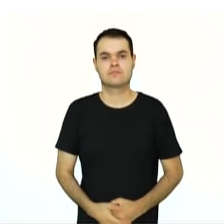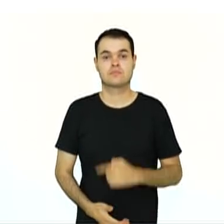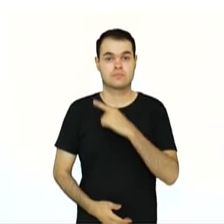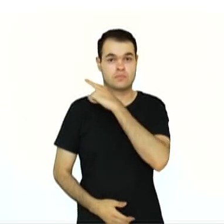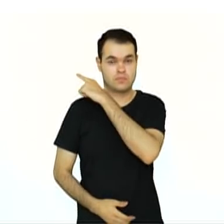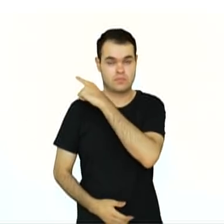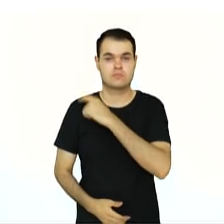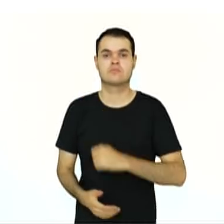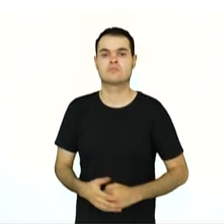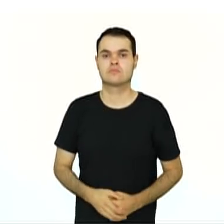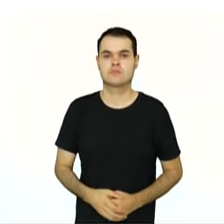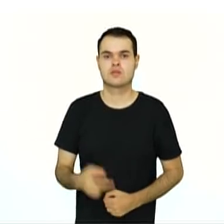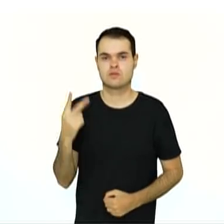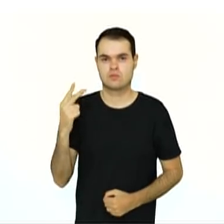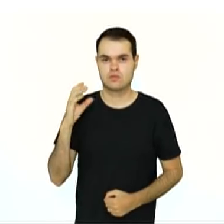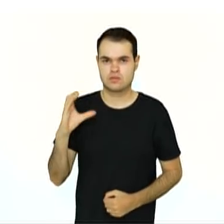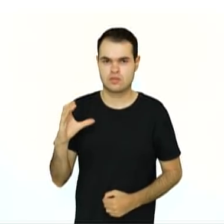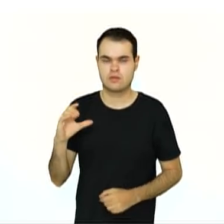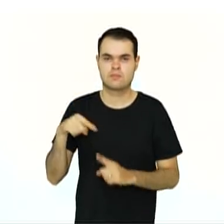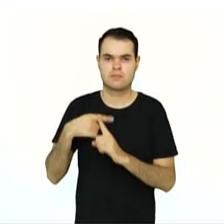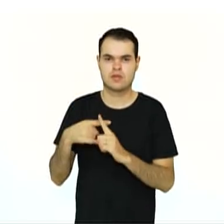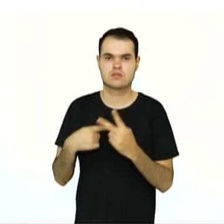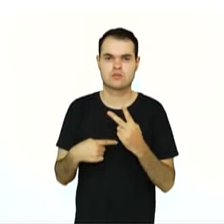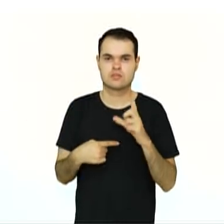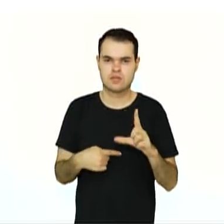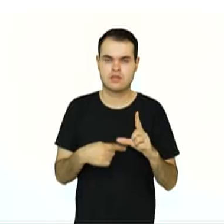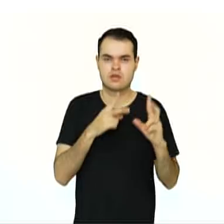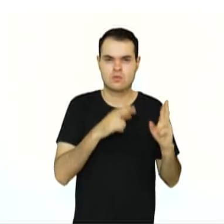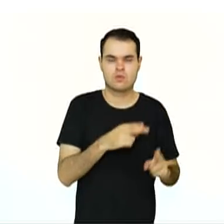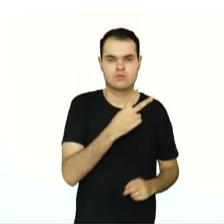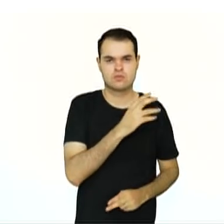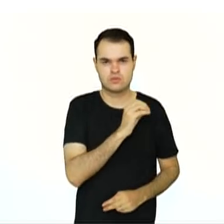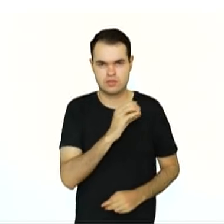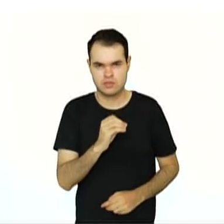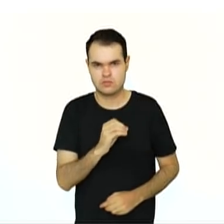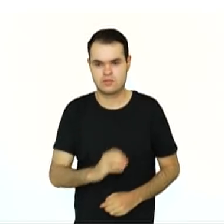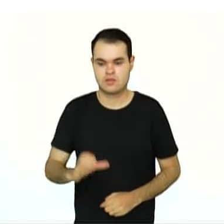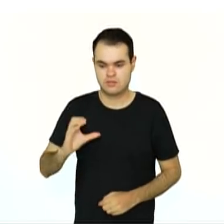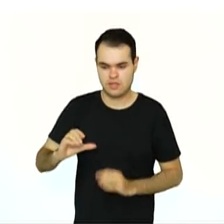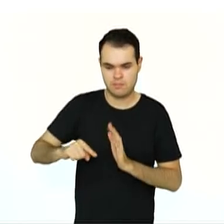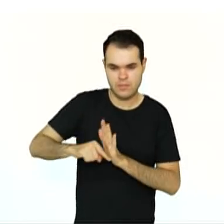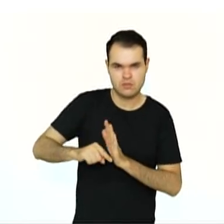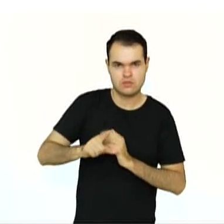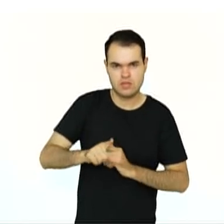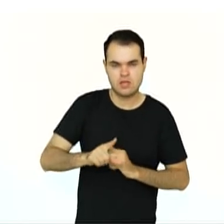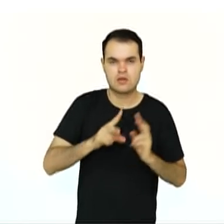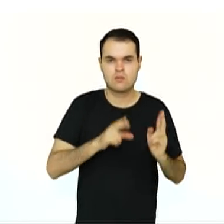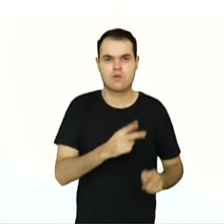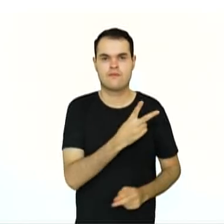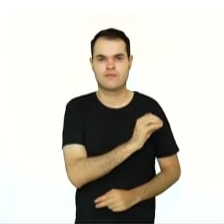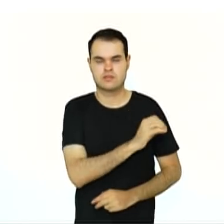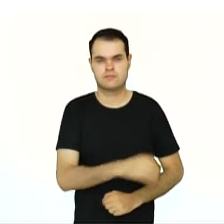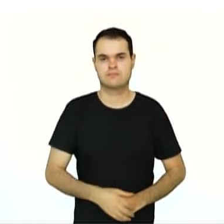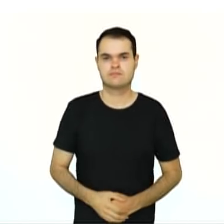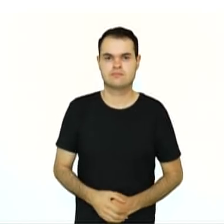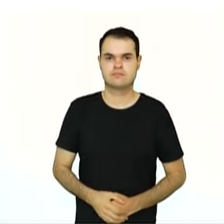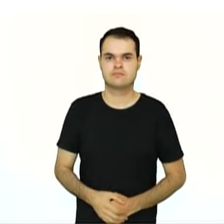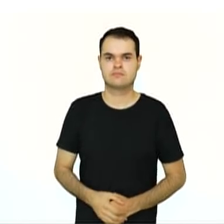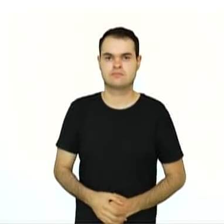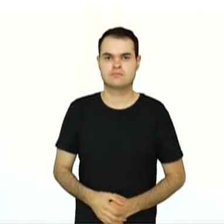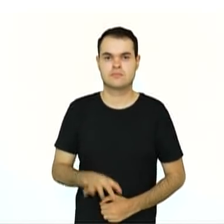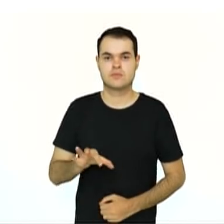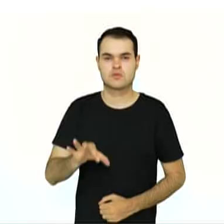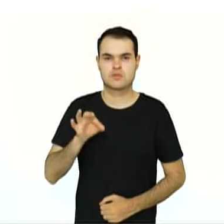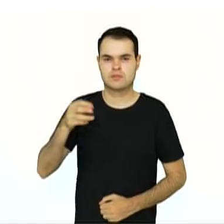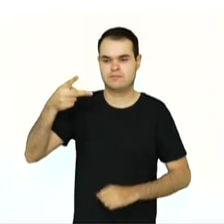ok? 2C mais 2L é igual a 200 e C menos L é igual a 20. Eu escolhi a segunda equação